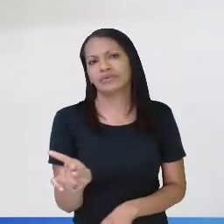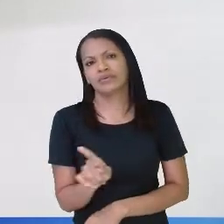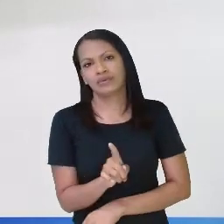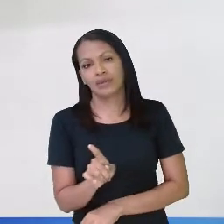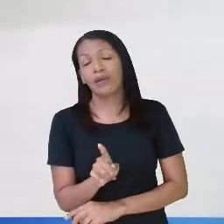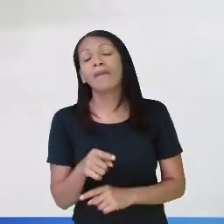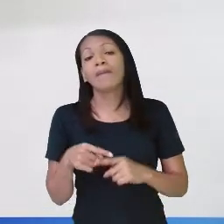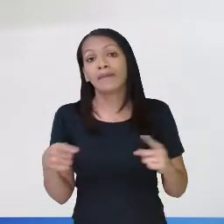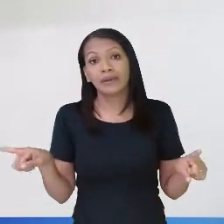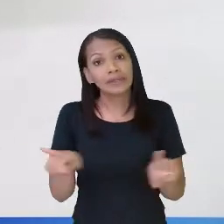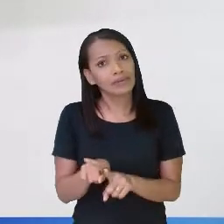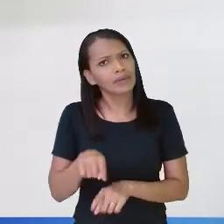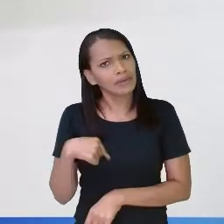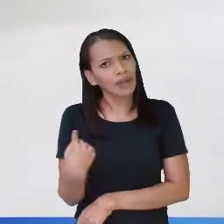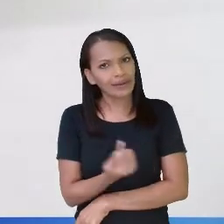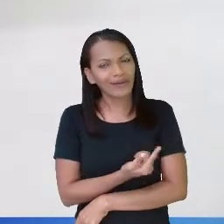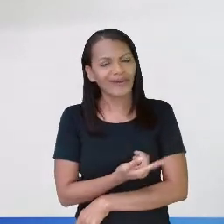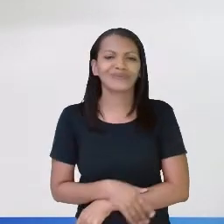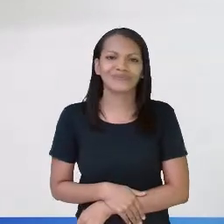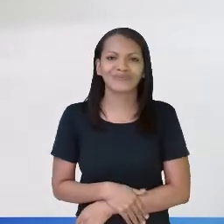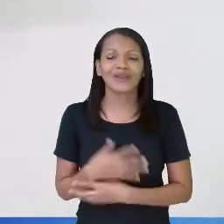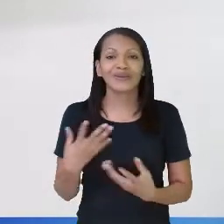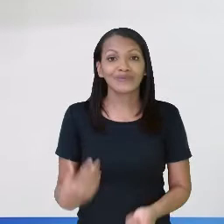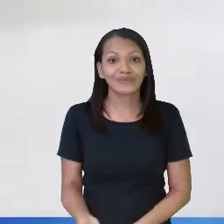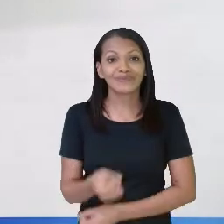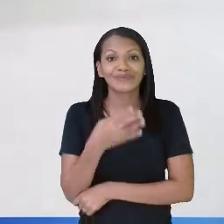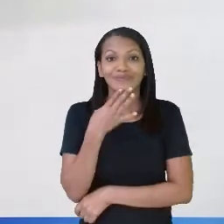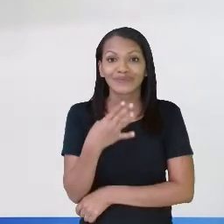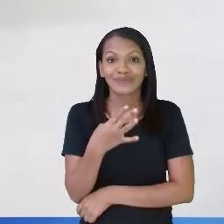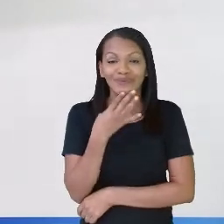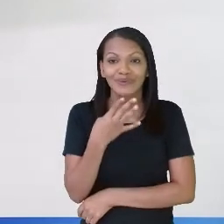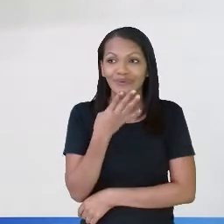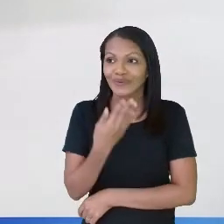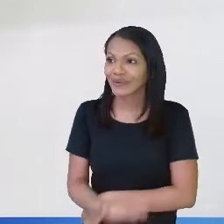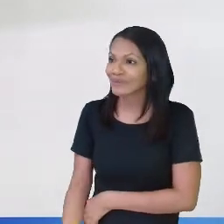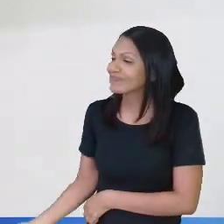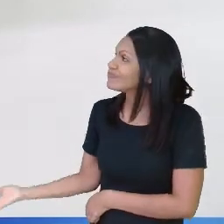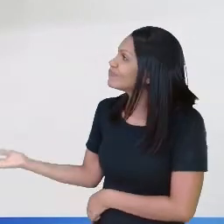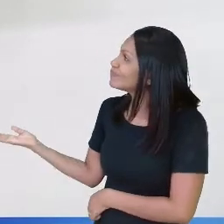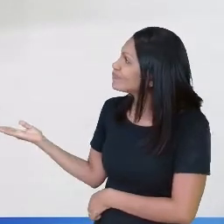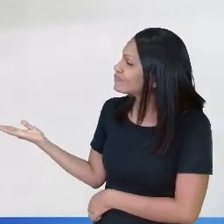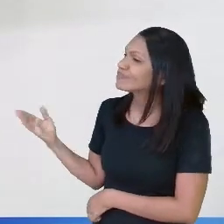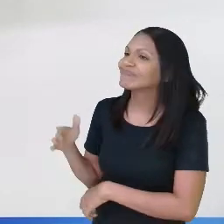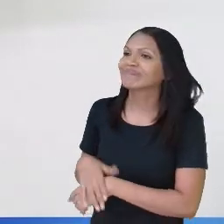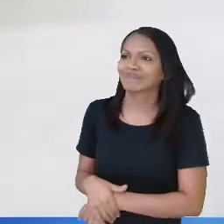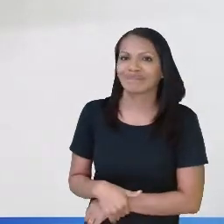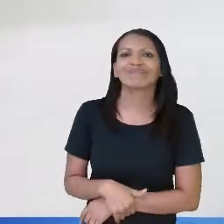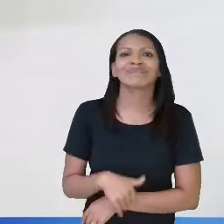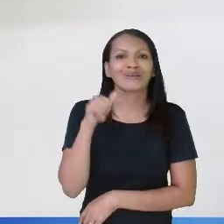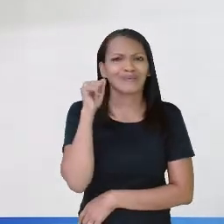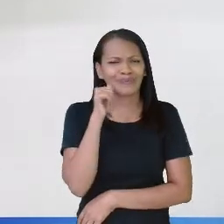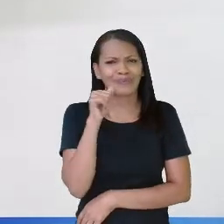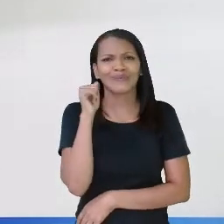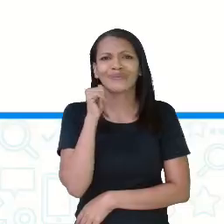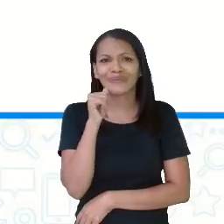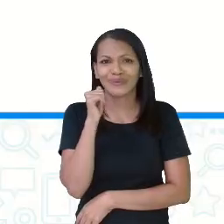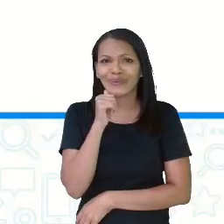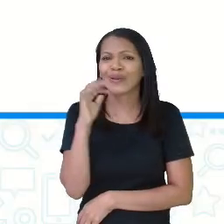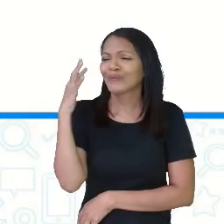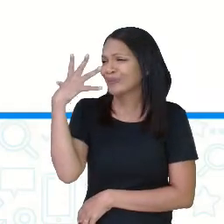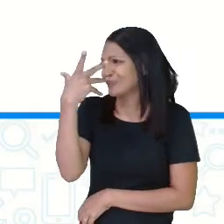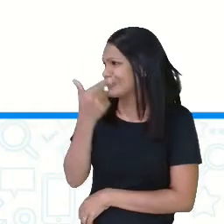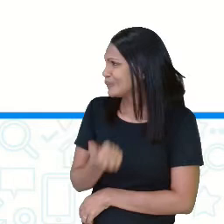bem-estar também. Vamos conhecer a autora dessa obra tão bonita. Essa moça bonita aí, ela é indígena, tá,